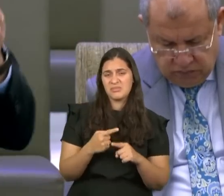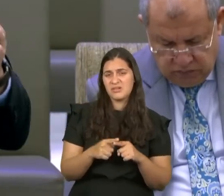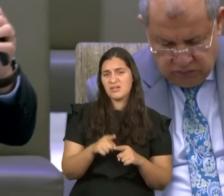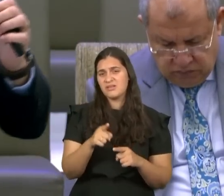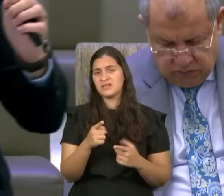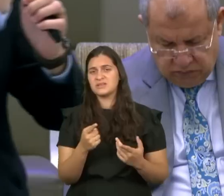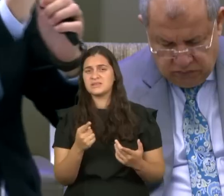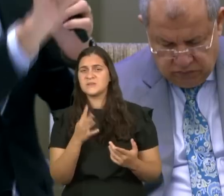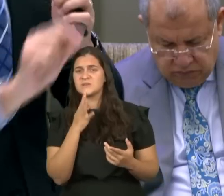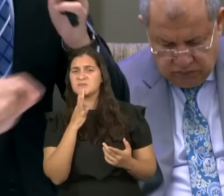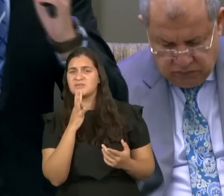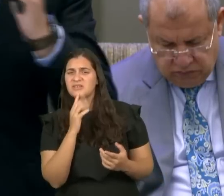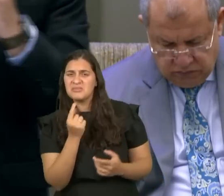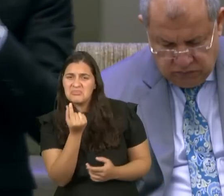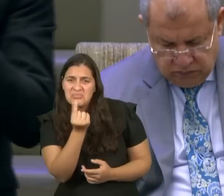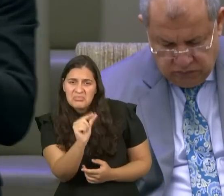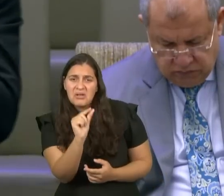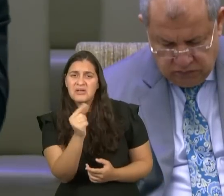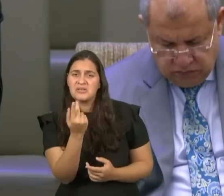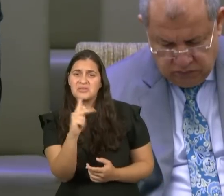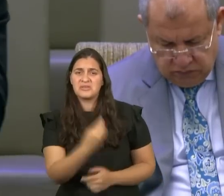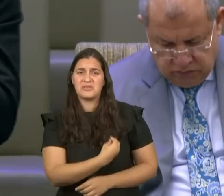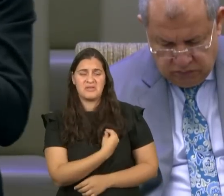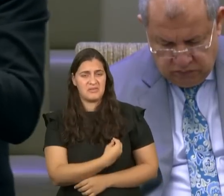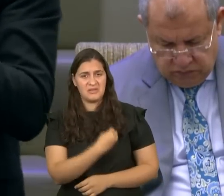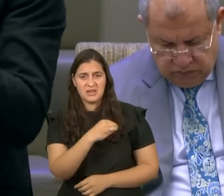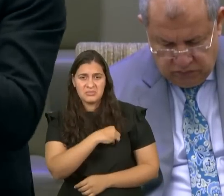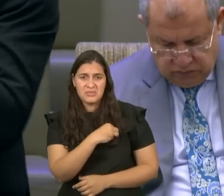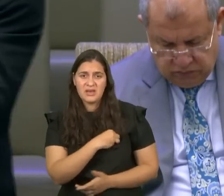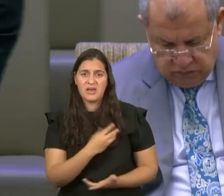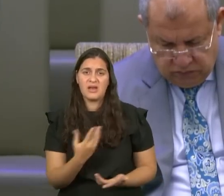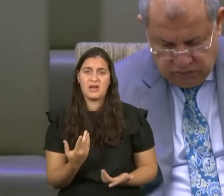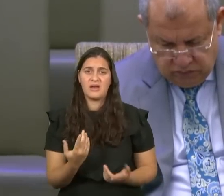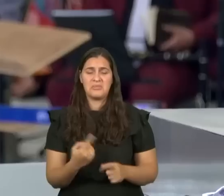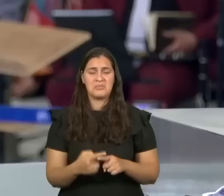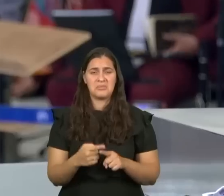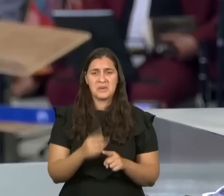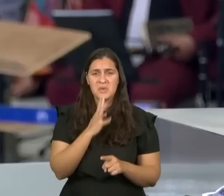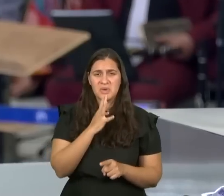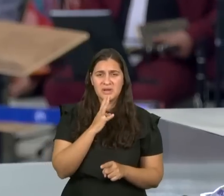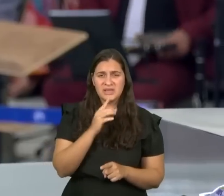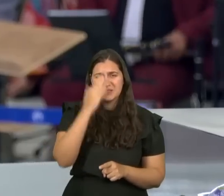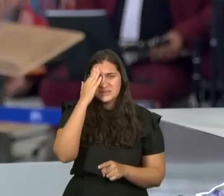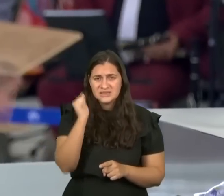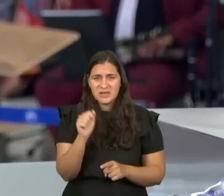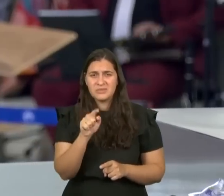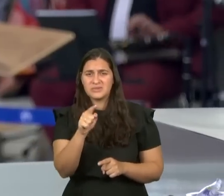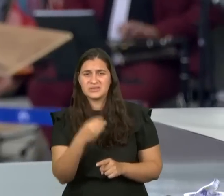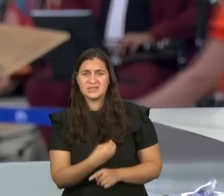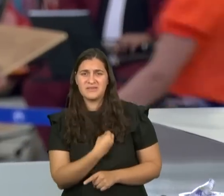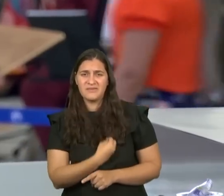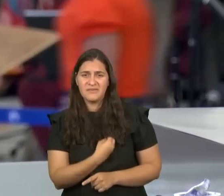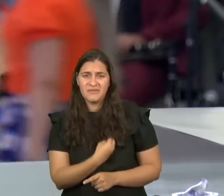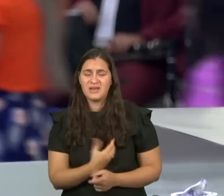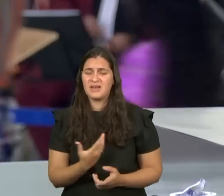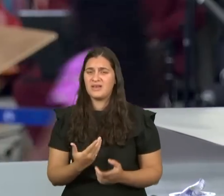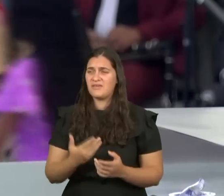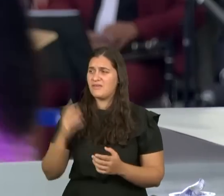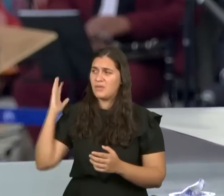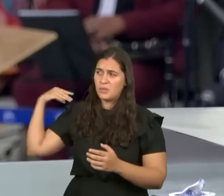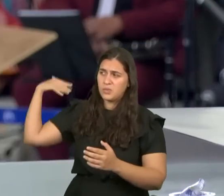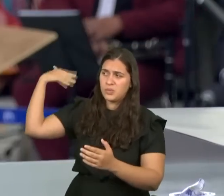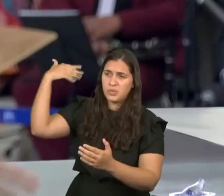conhecer um pouquinho a tua vida de Pecado de conhecer um pouquinho o contexto da tua trajetória